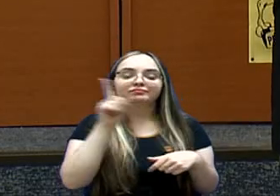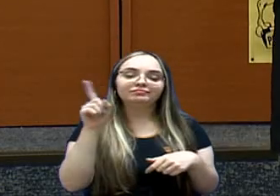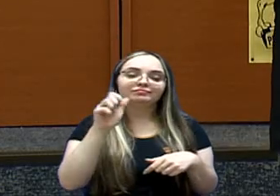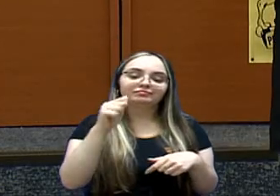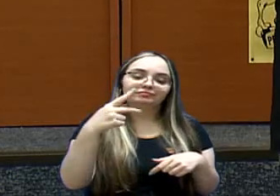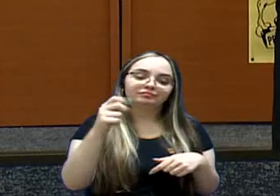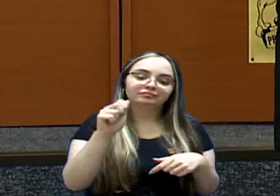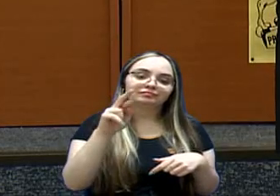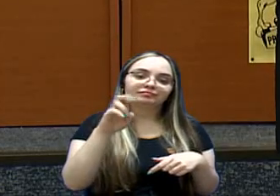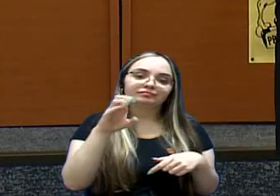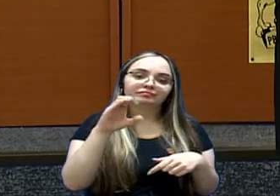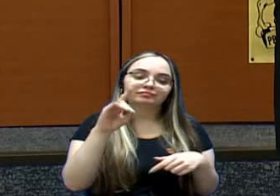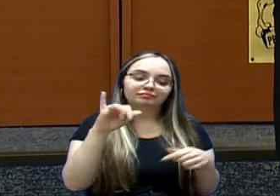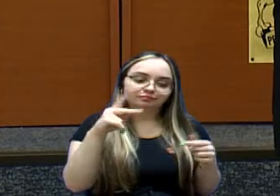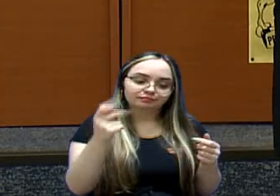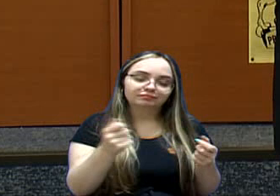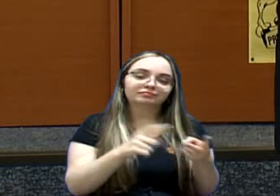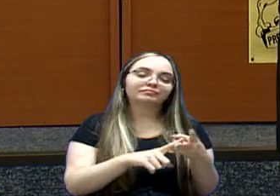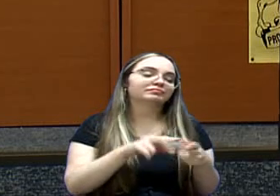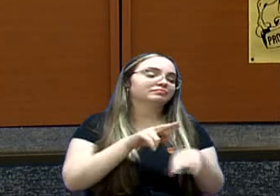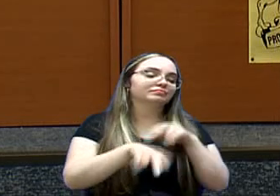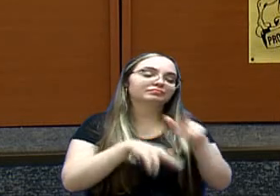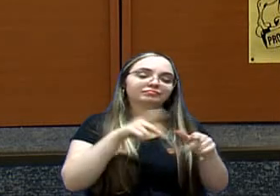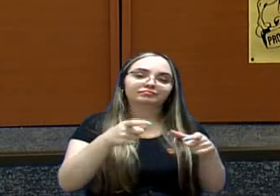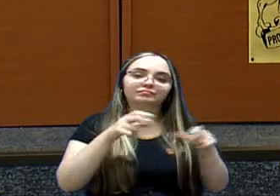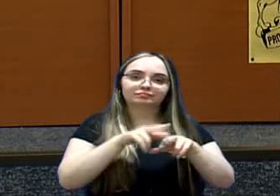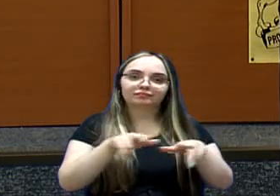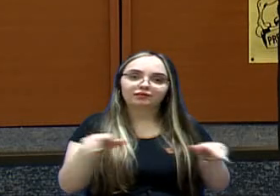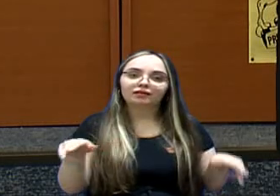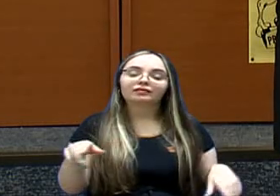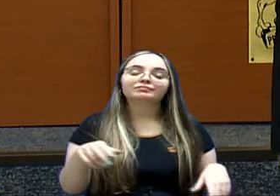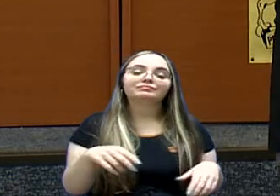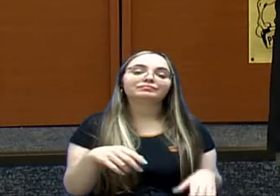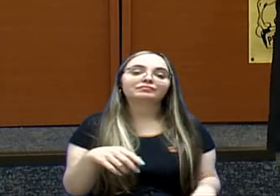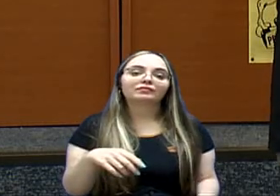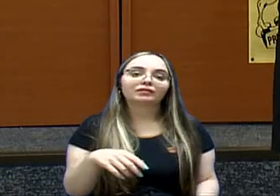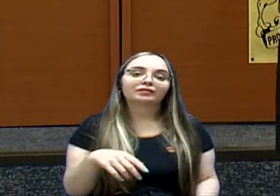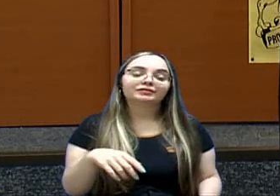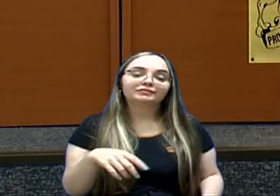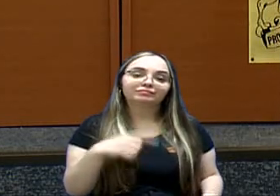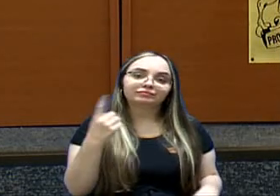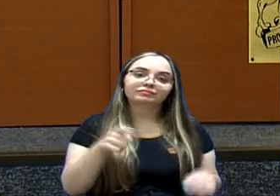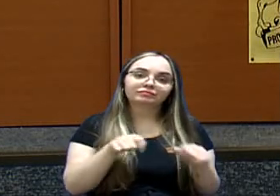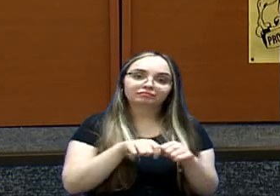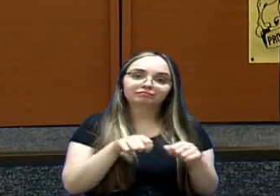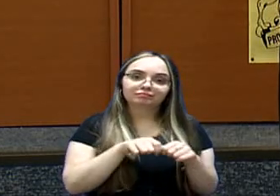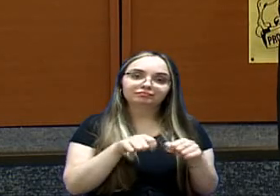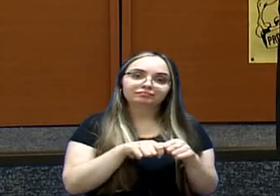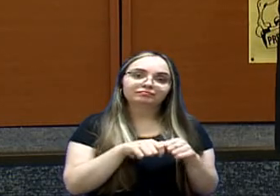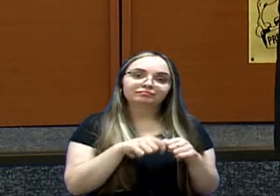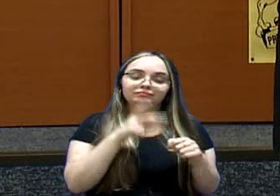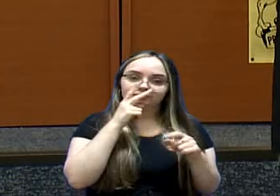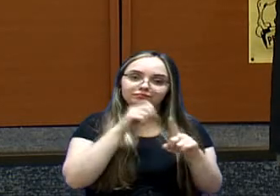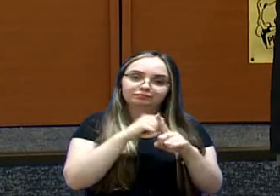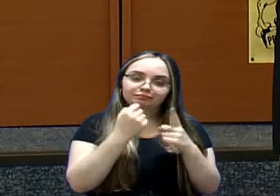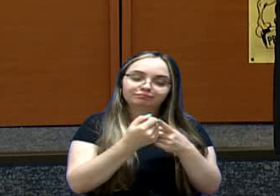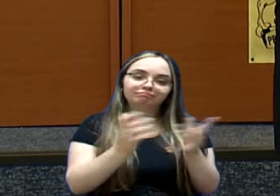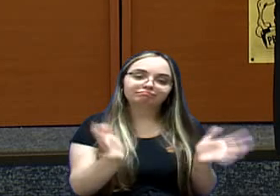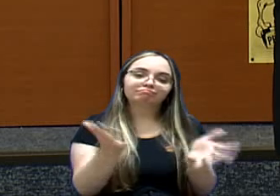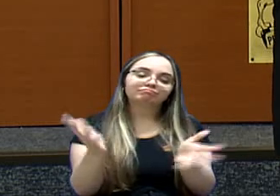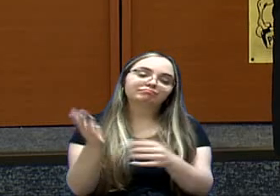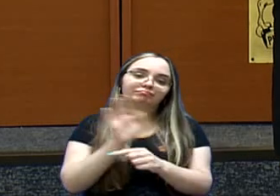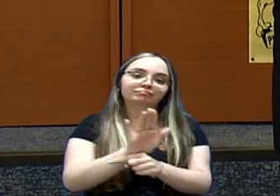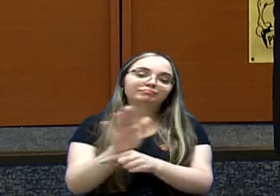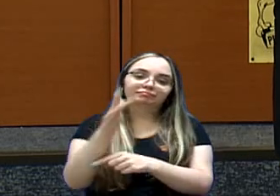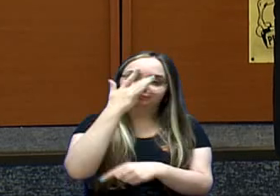Aparecidinha, no Vitória Régia, outros bairros aí também, que fazem essa ação, digamos que social, para